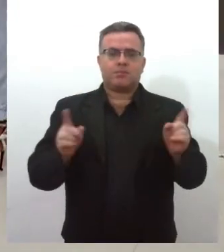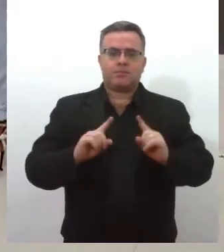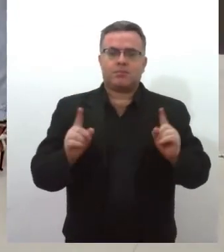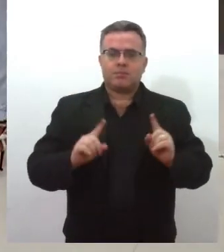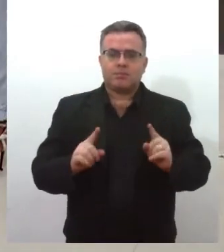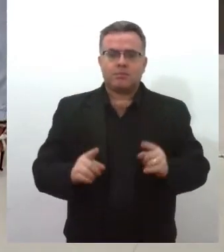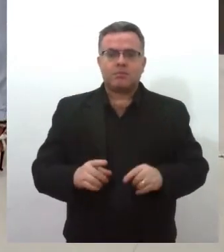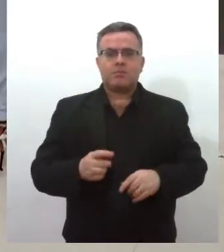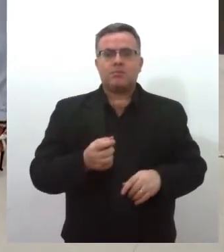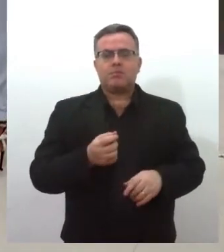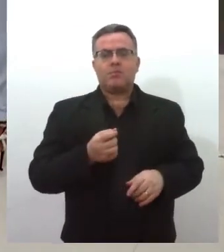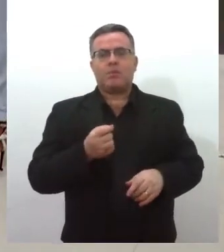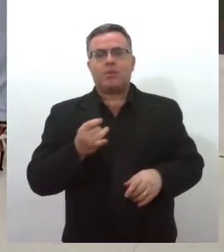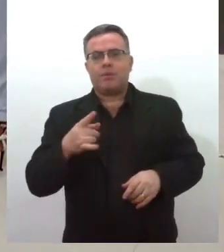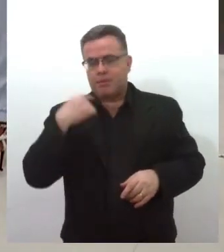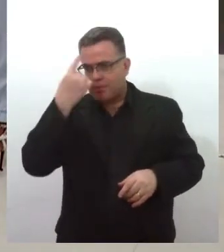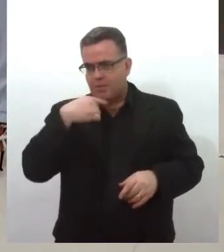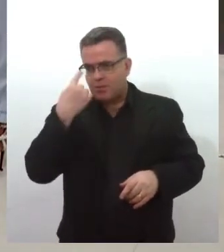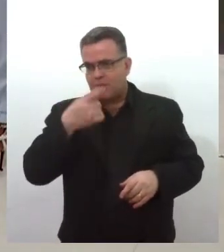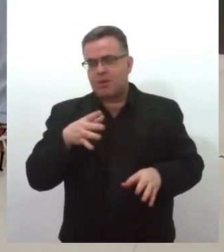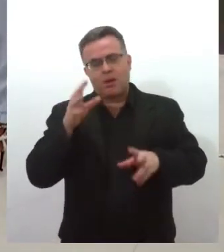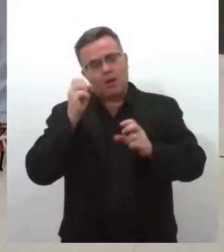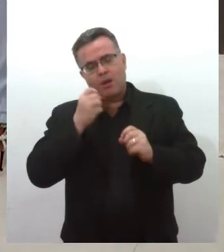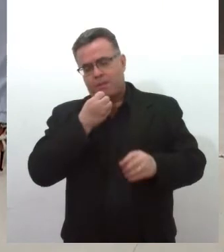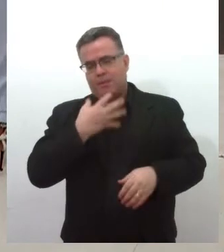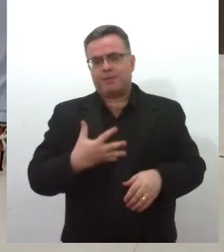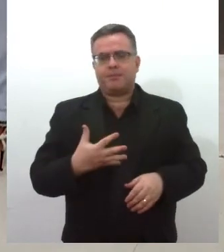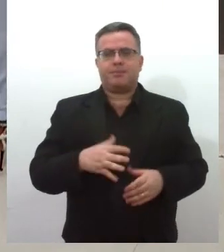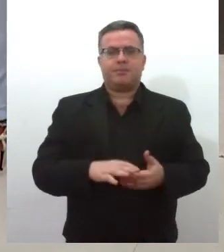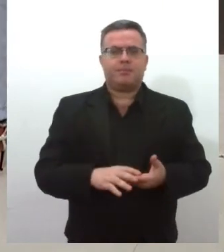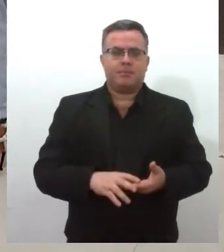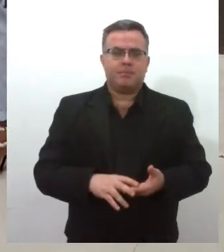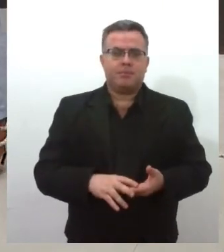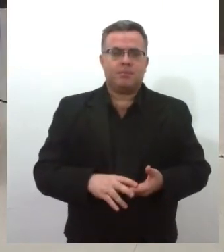Quantas horas são indicadas para uma boa noite de sono?